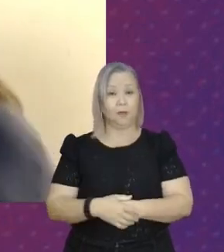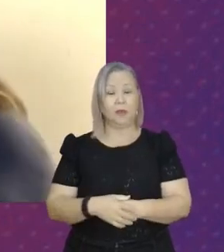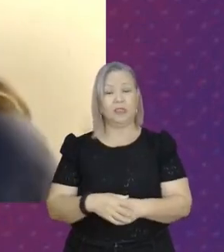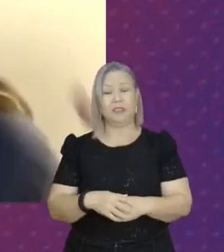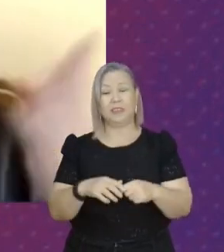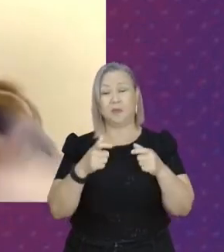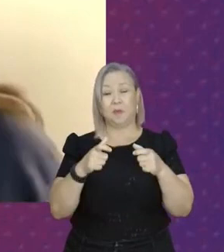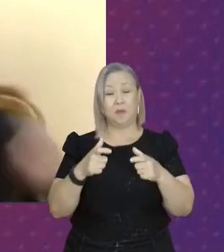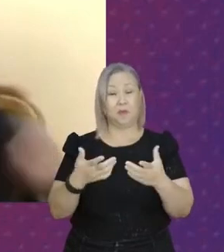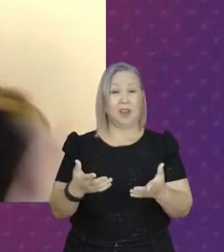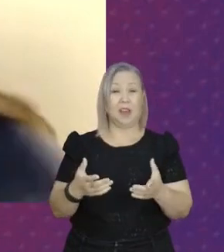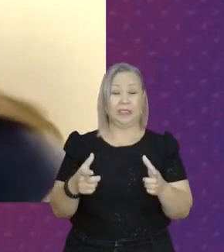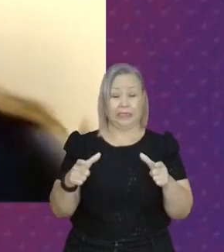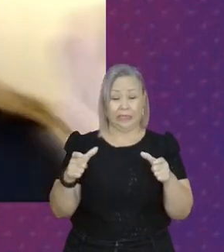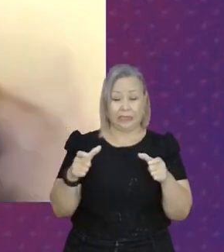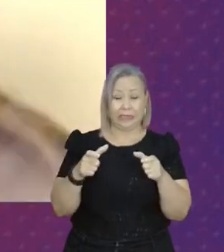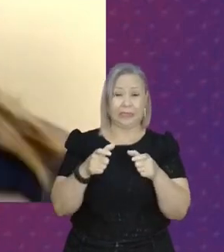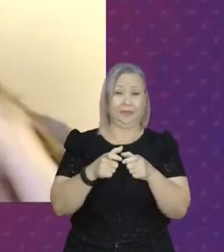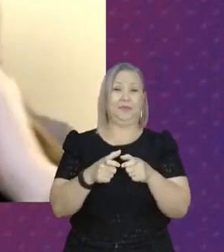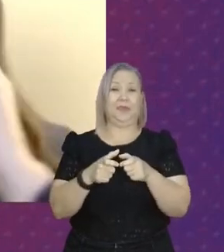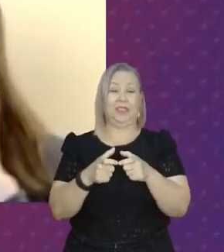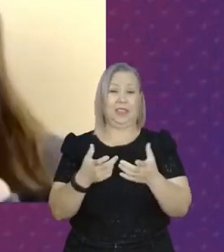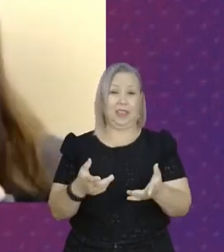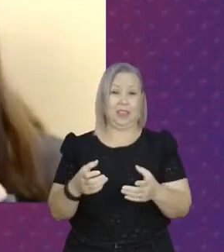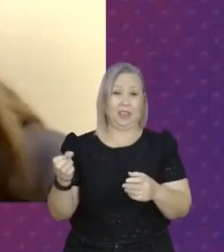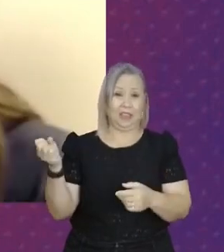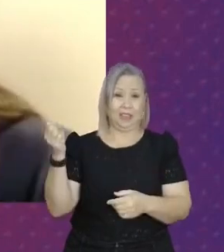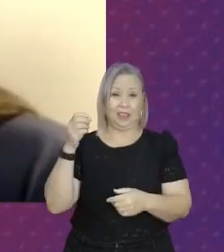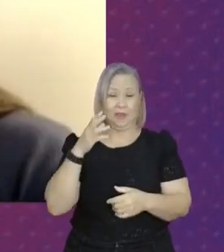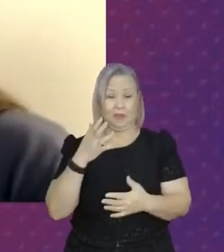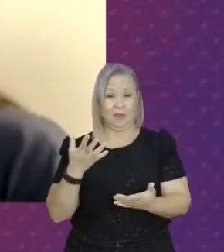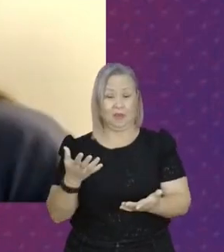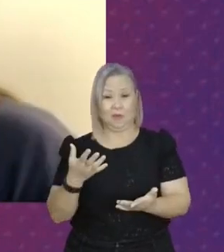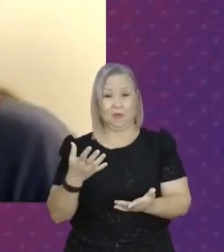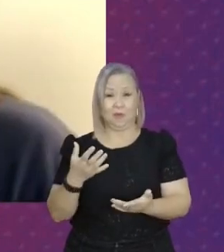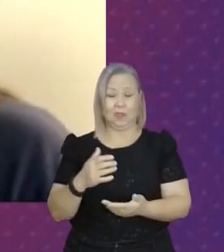apertados, sem luz direta, né, só com luz artificial, todas essas questões.